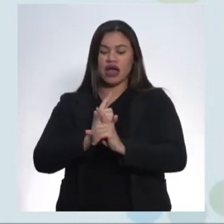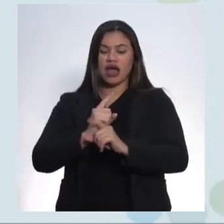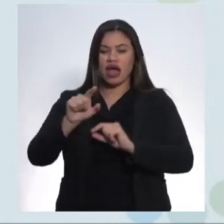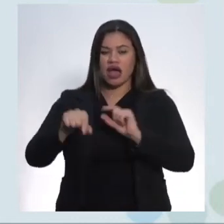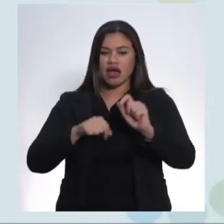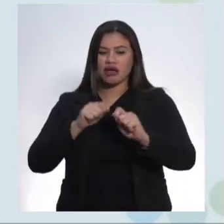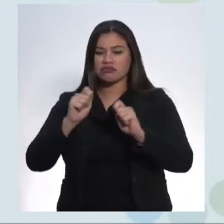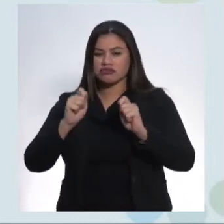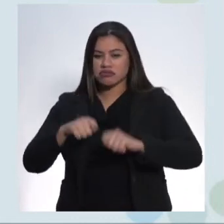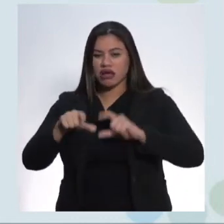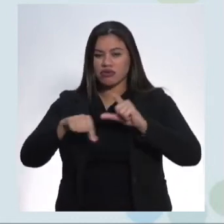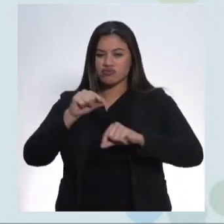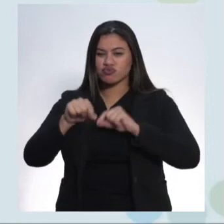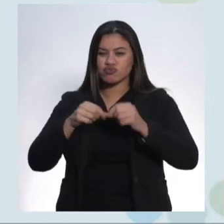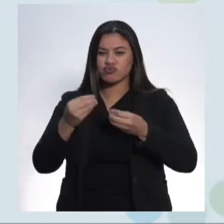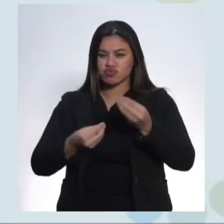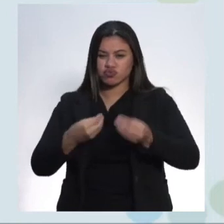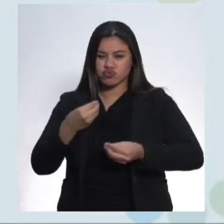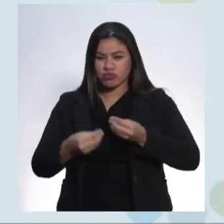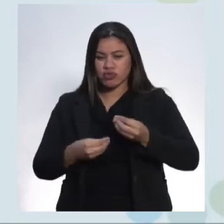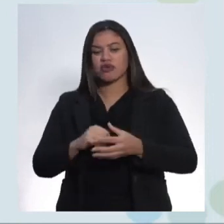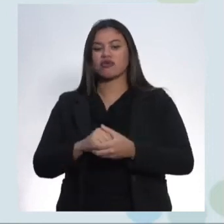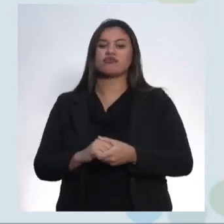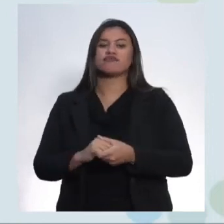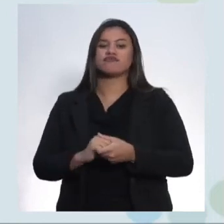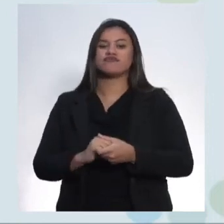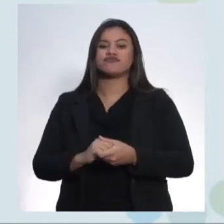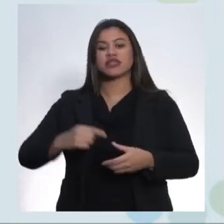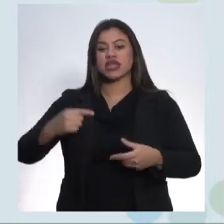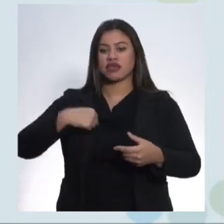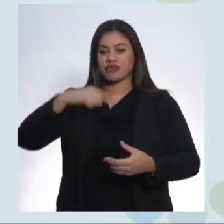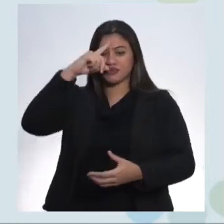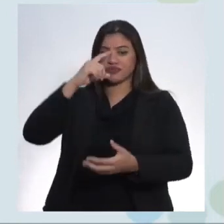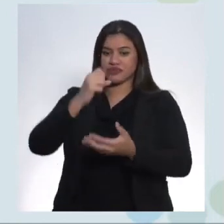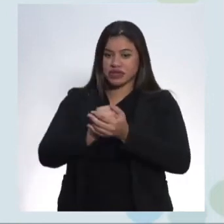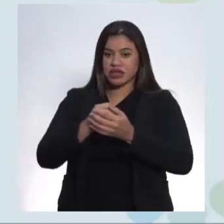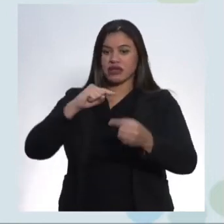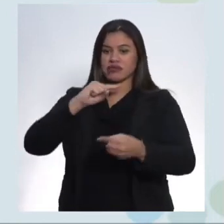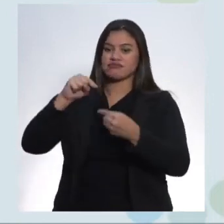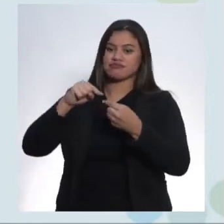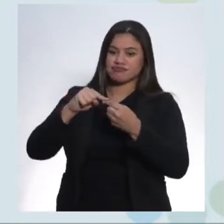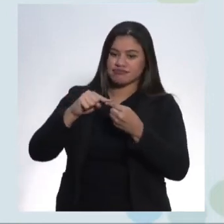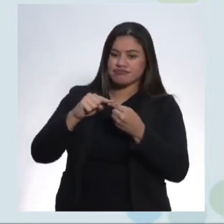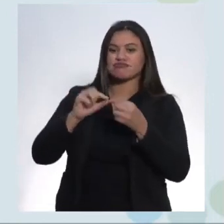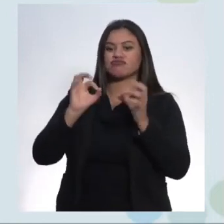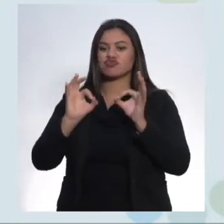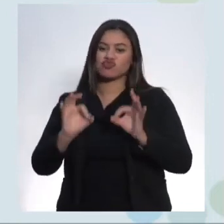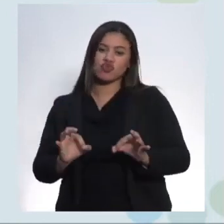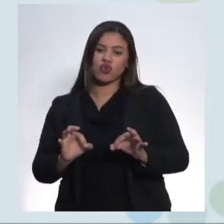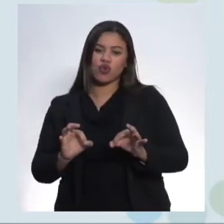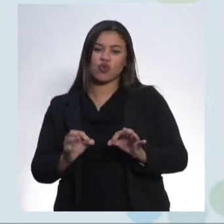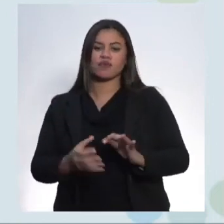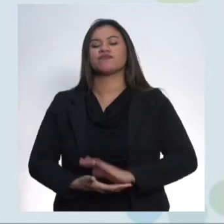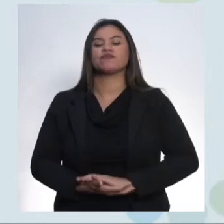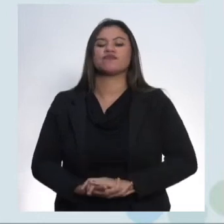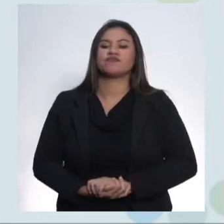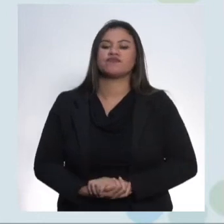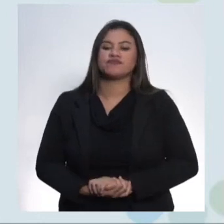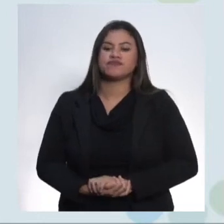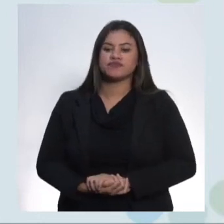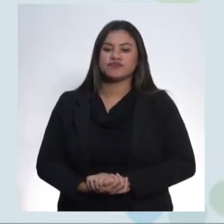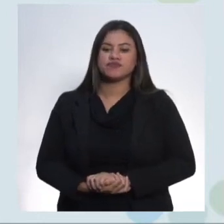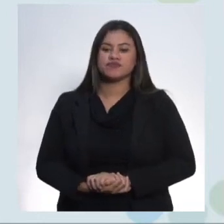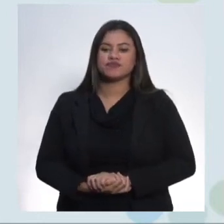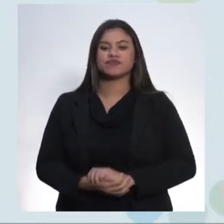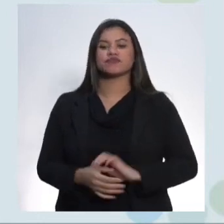tempo presente e empregar decisões de acordo com seus valores e propósitos para o alcance dos seus objetivos.